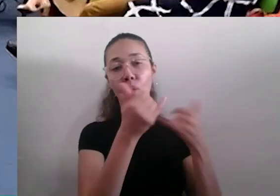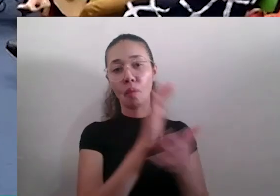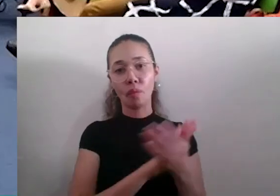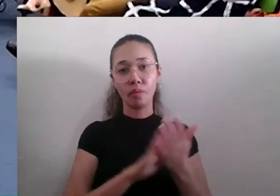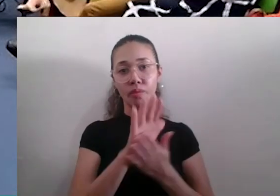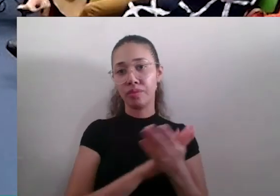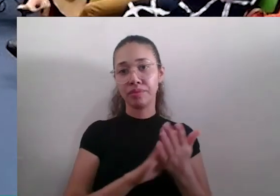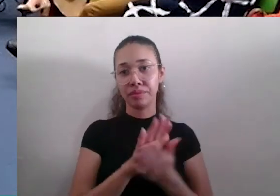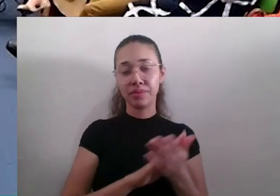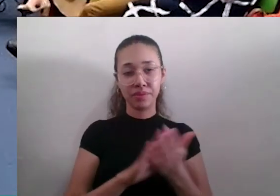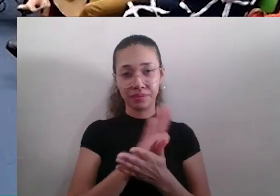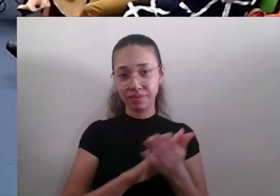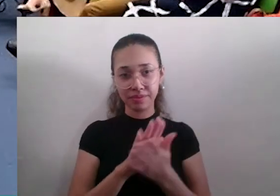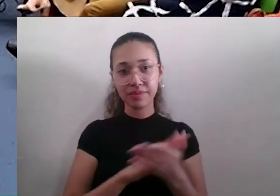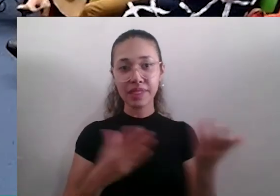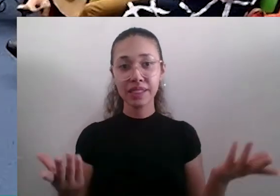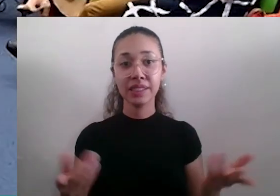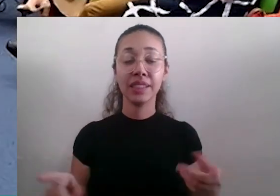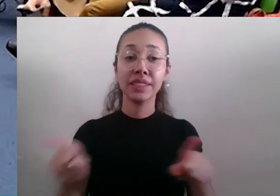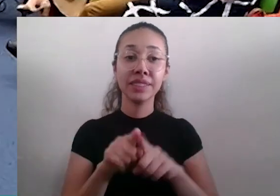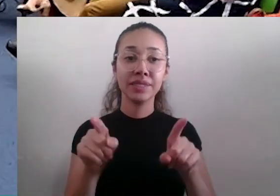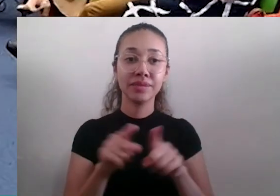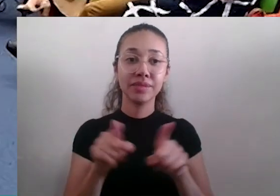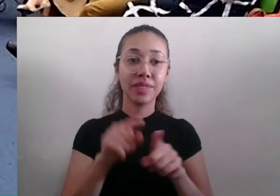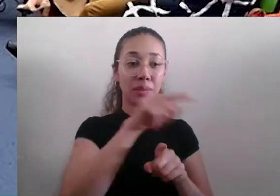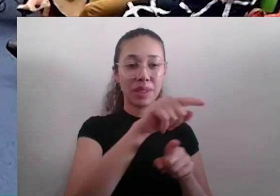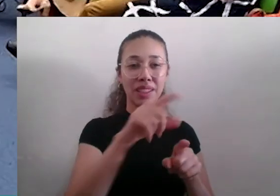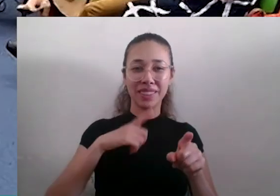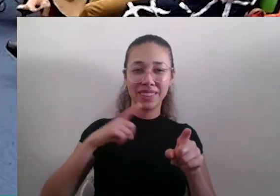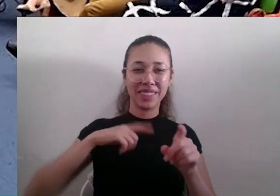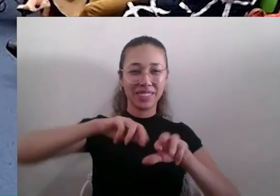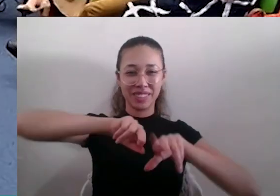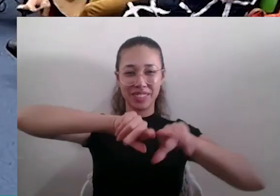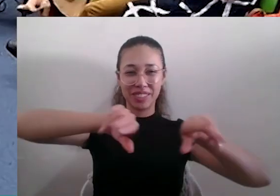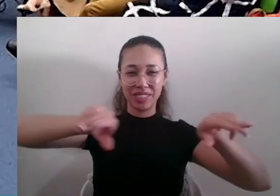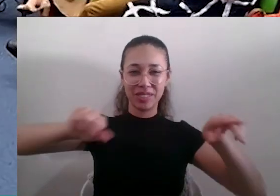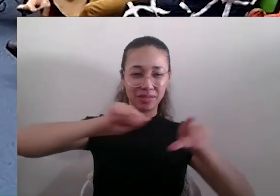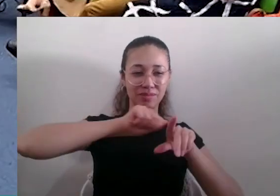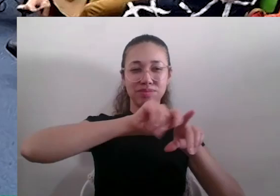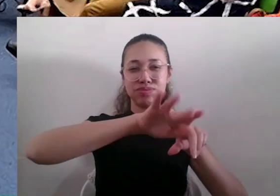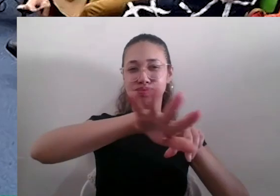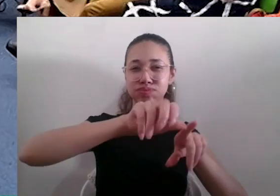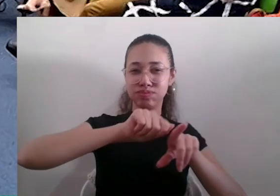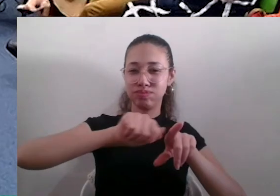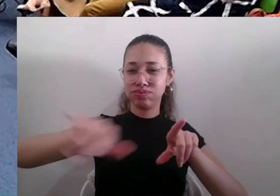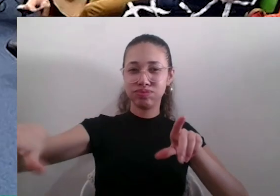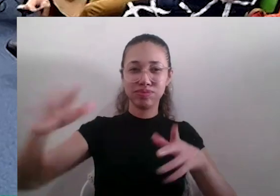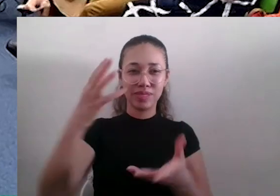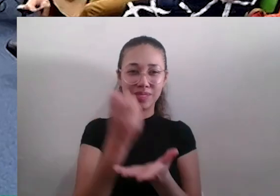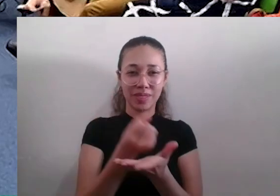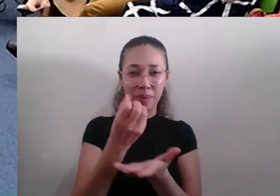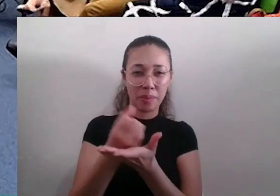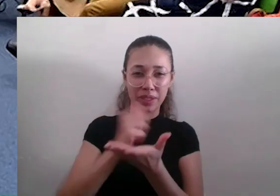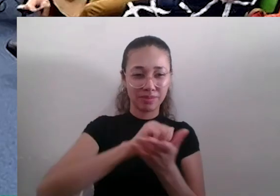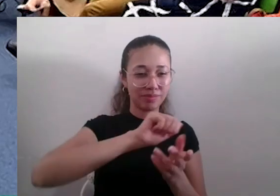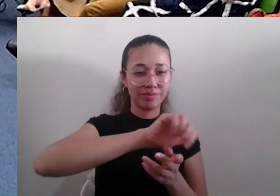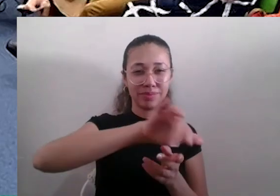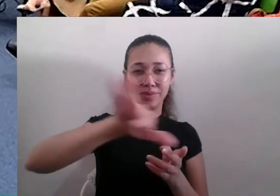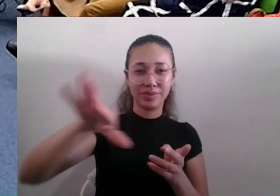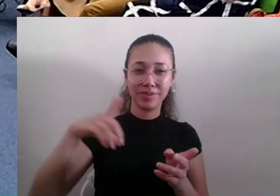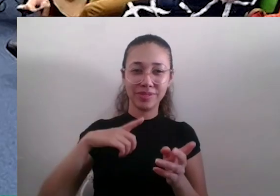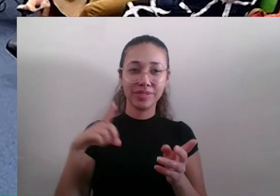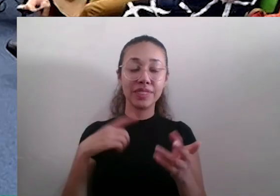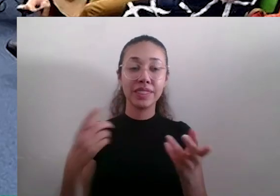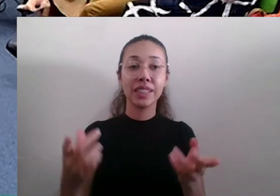distribui para várias plataformas que tem tem vários desses sistemas Lips Megafone tem um monte eh